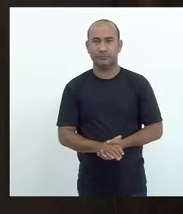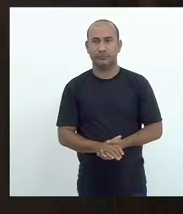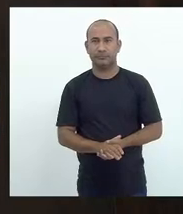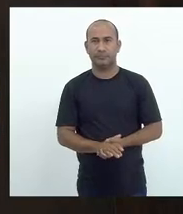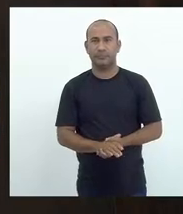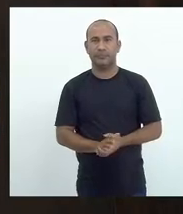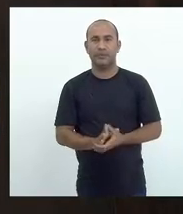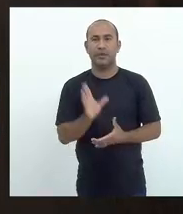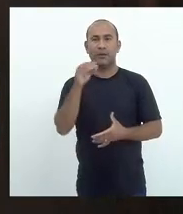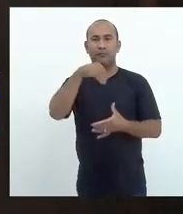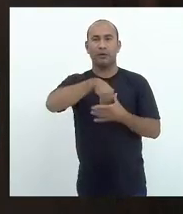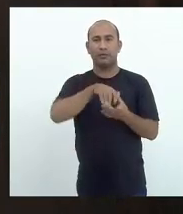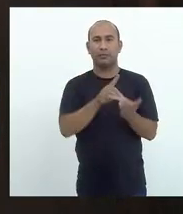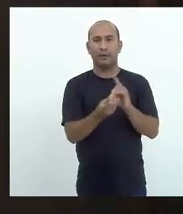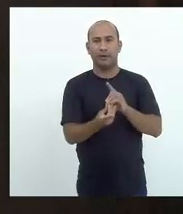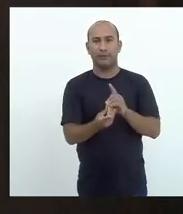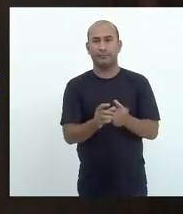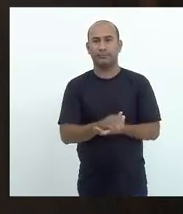Voto contrário,